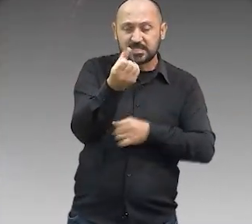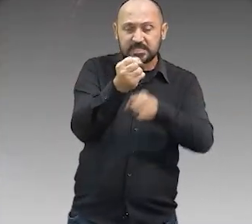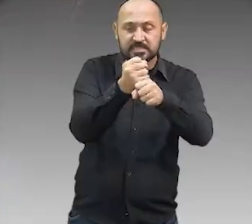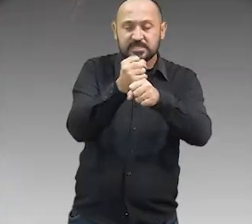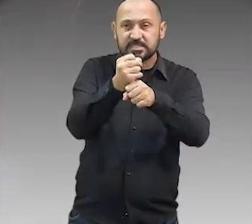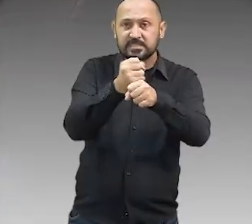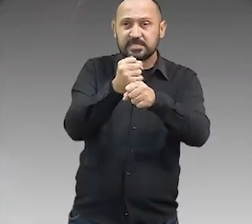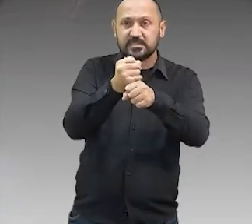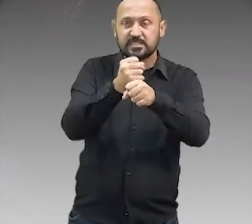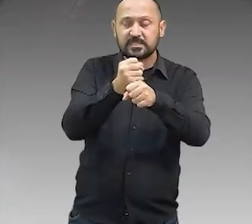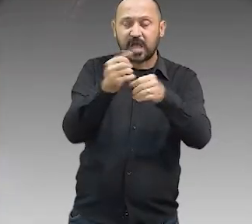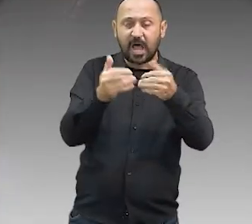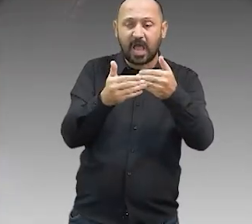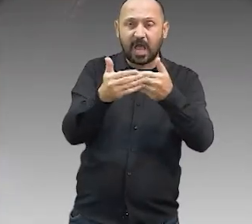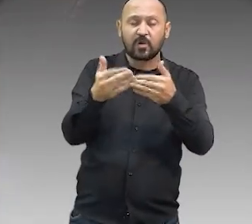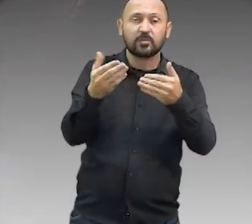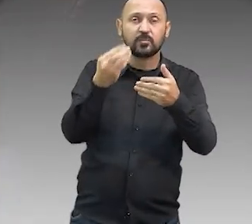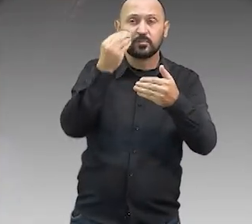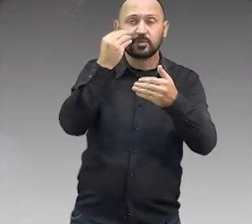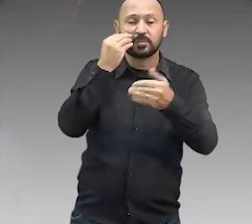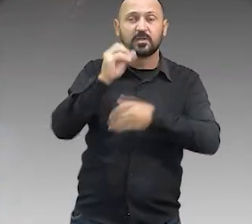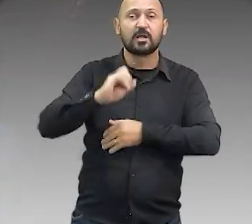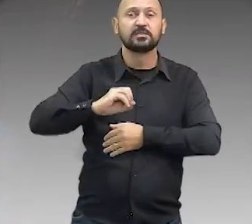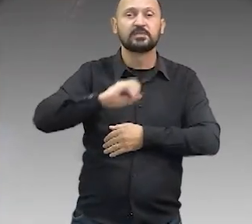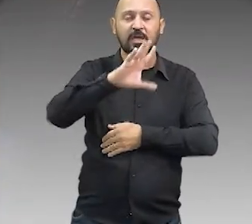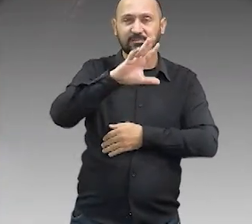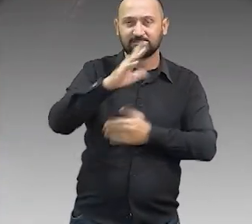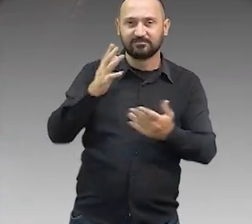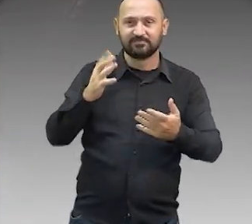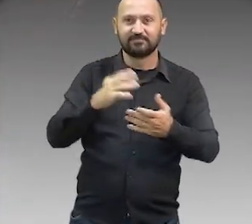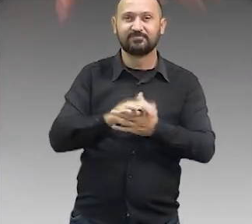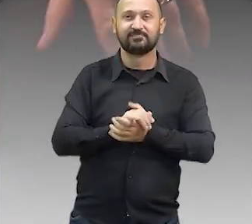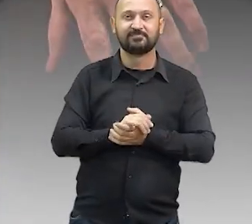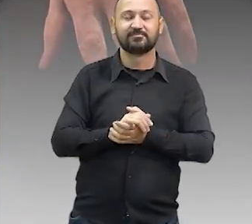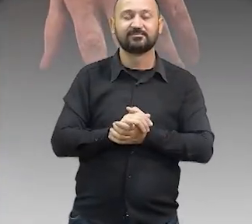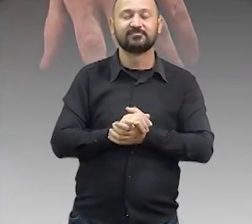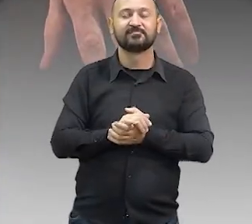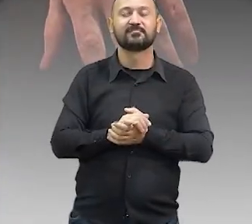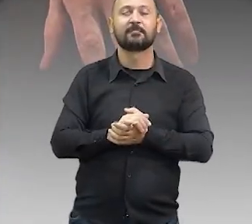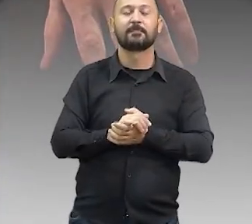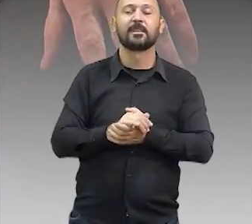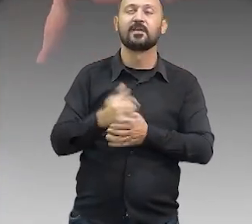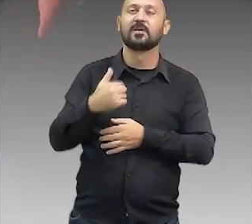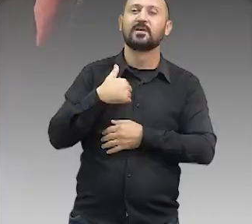fazendo, eu montei uma estrutura lá em Brasília.